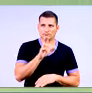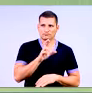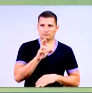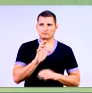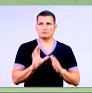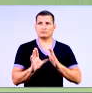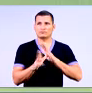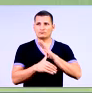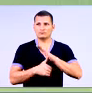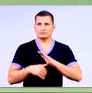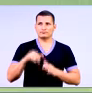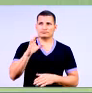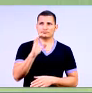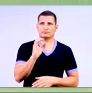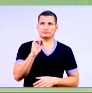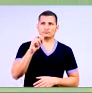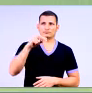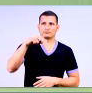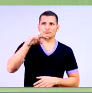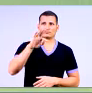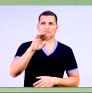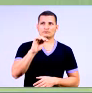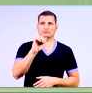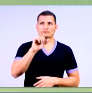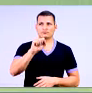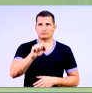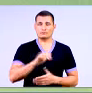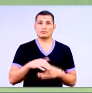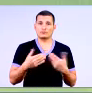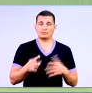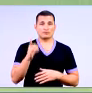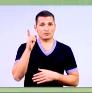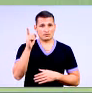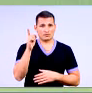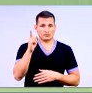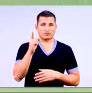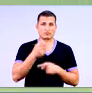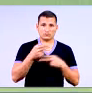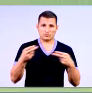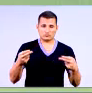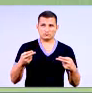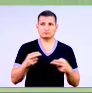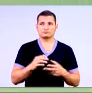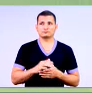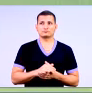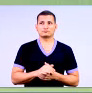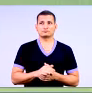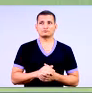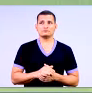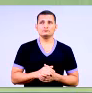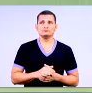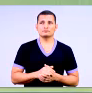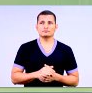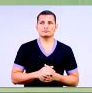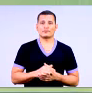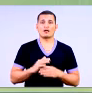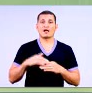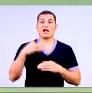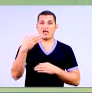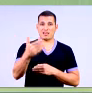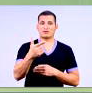contas, entre outros. Então, esse tipo de comportamento aqui, além de outros que